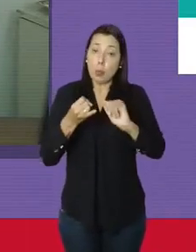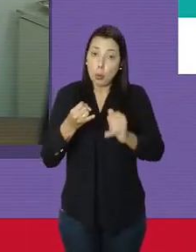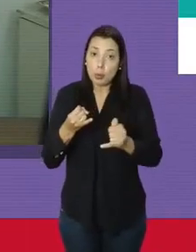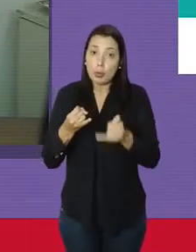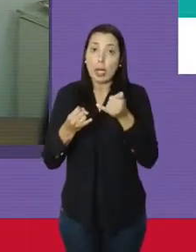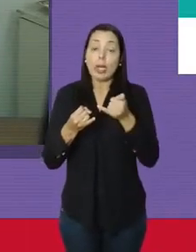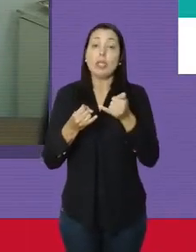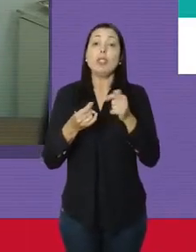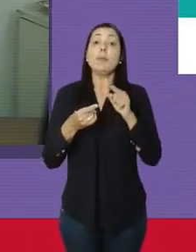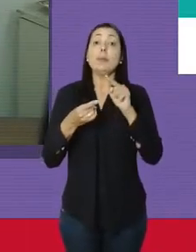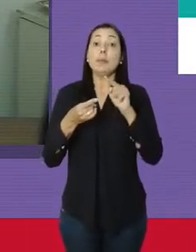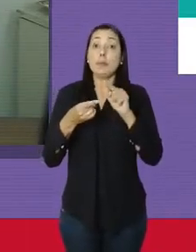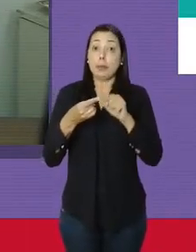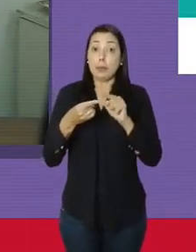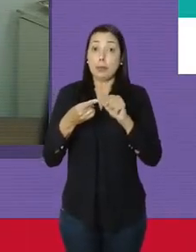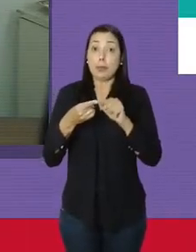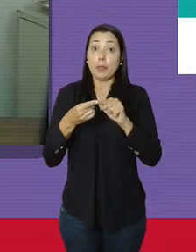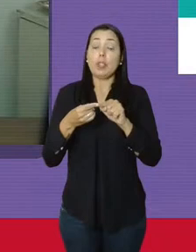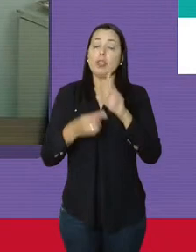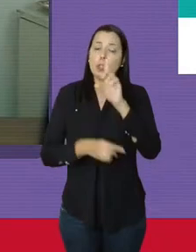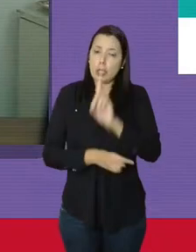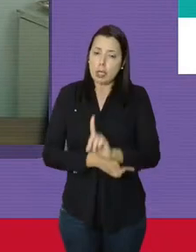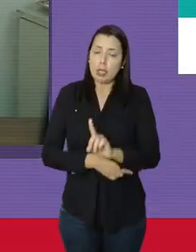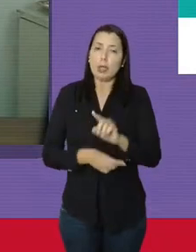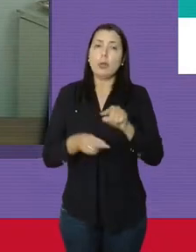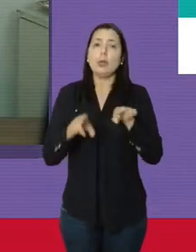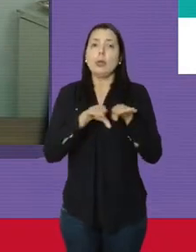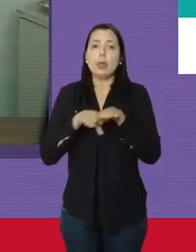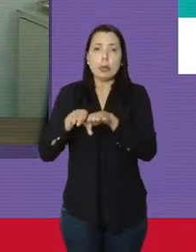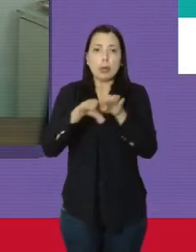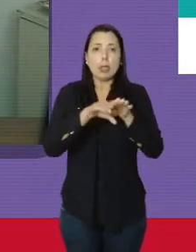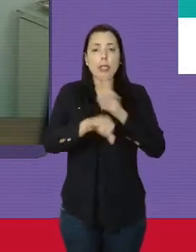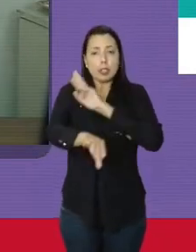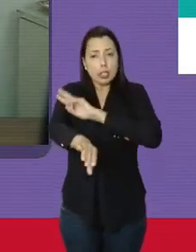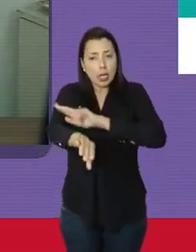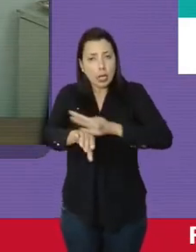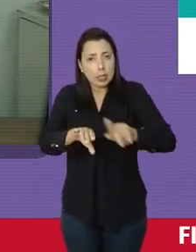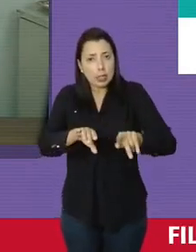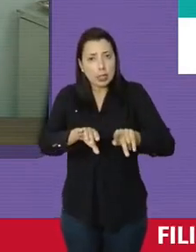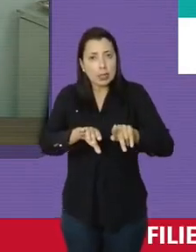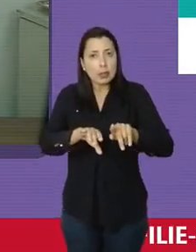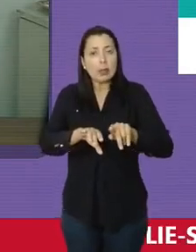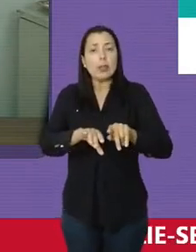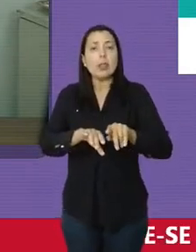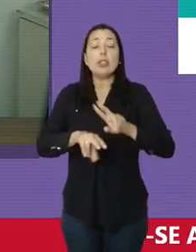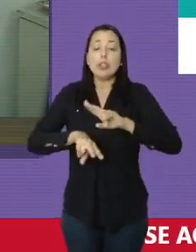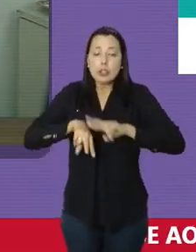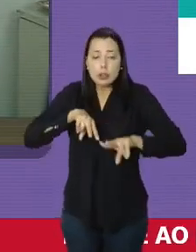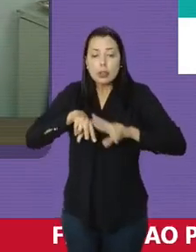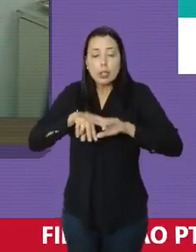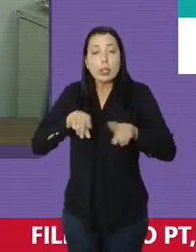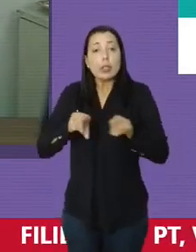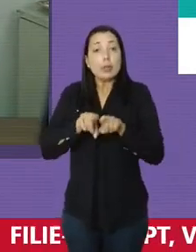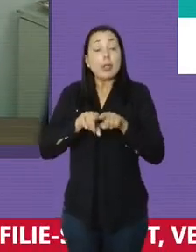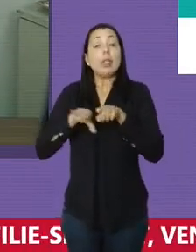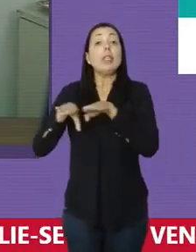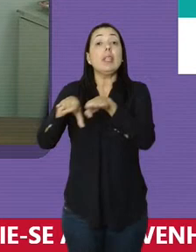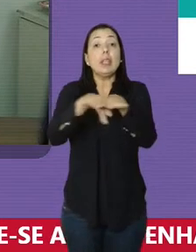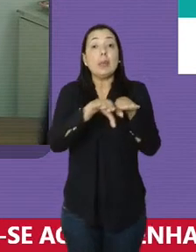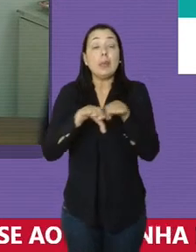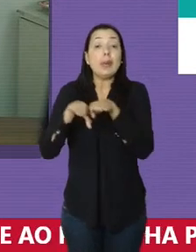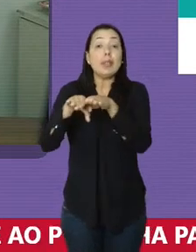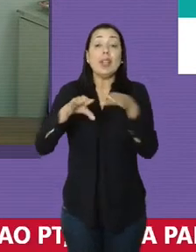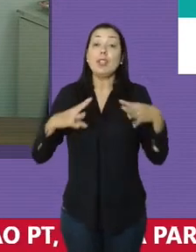oportunidades, a igualdade de direitos, a igualdade racial, a igualdade de gênero e a igualdade